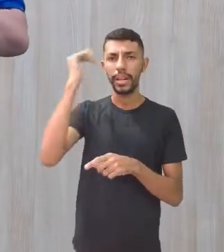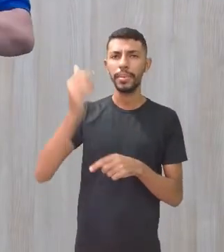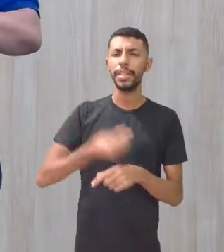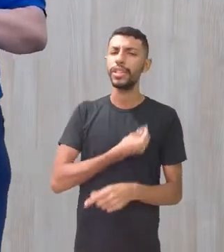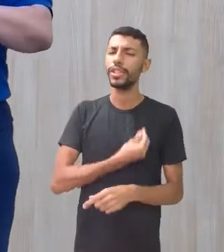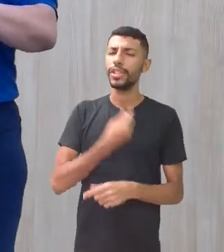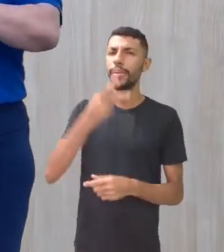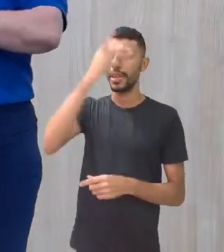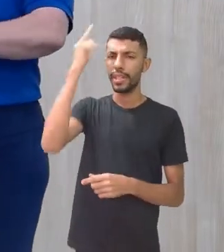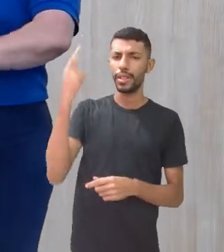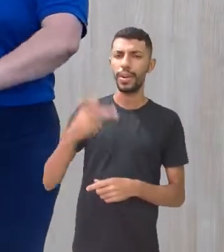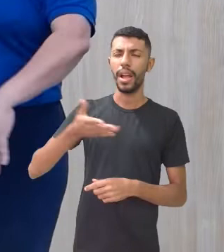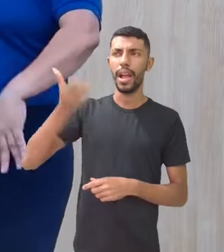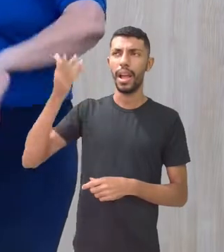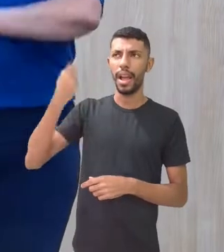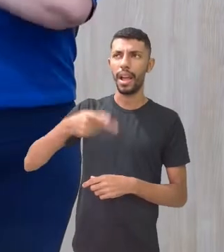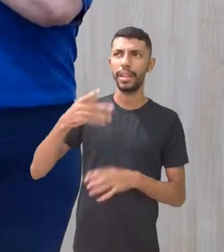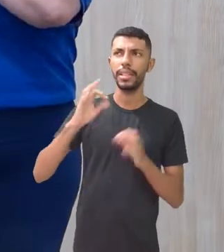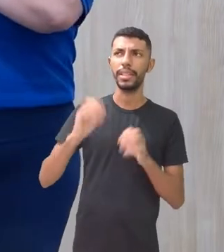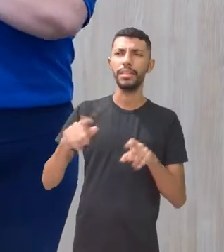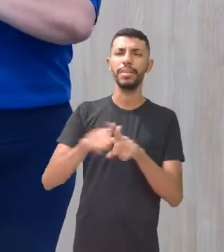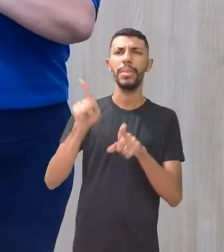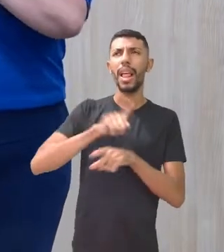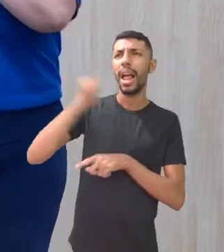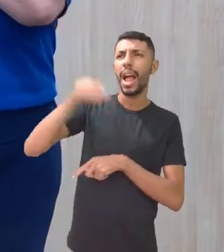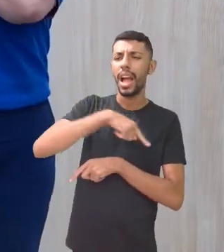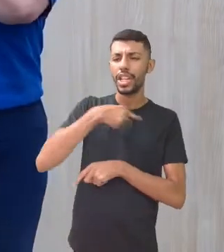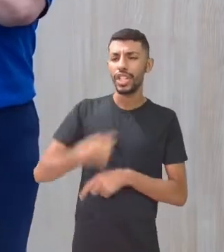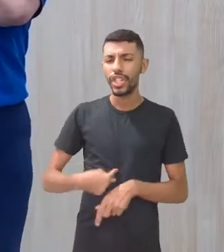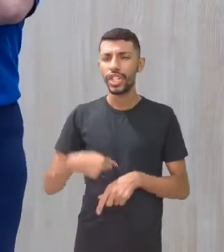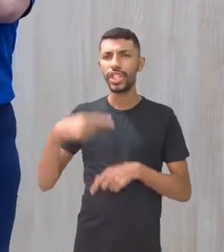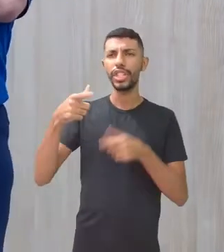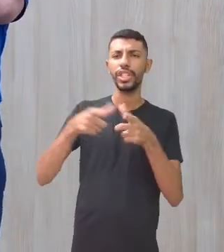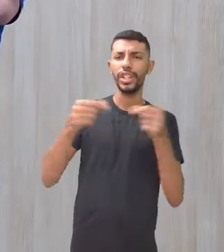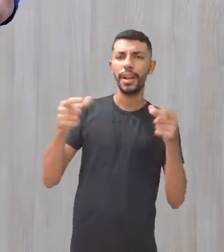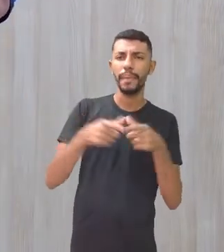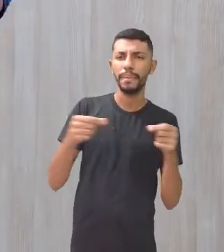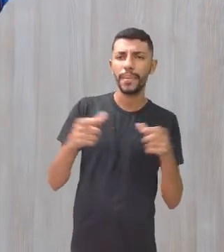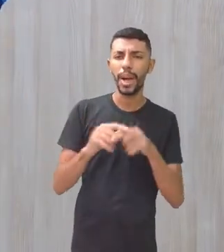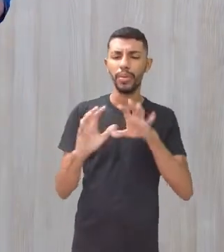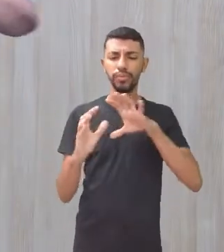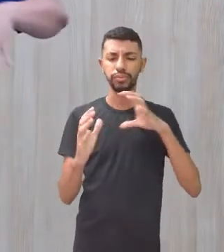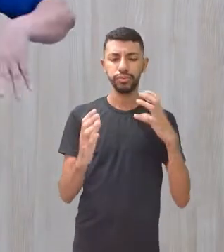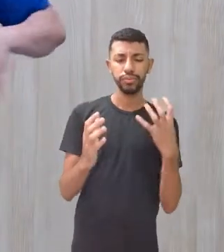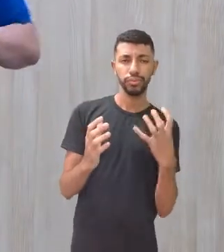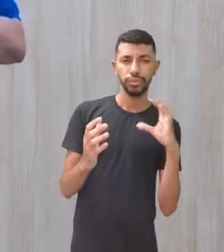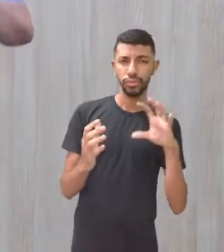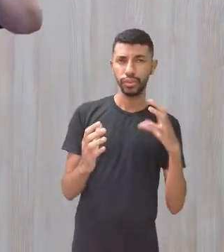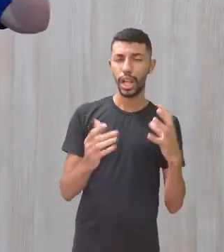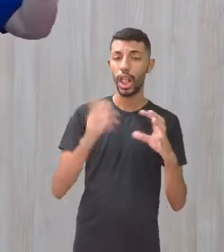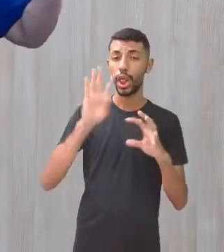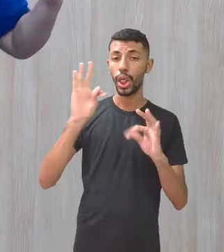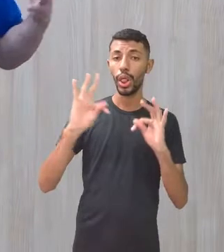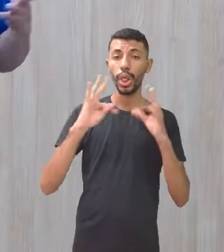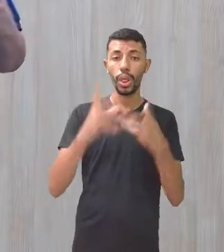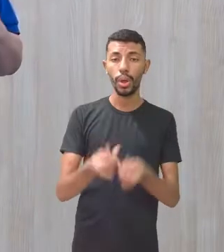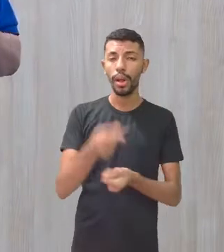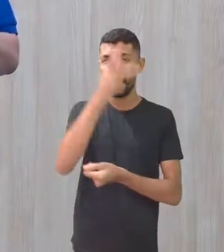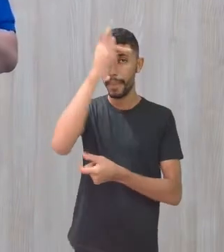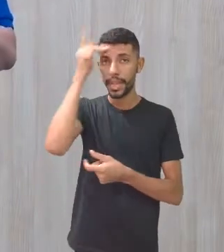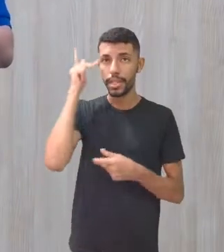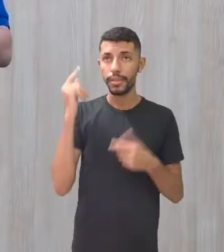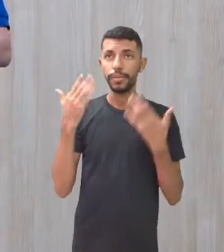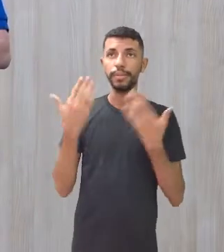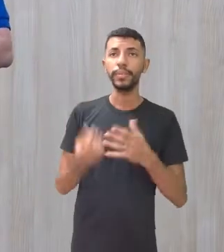Colombo, e o pessoal que vivia lá na China, no Japão, lá no Oriente, lá na Oceania, todas essas